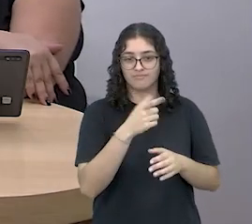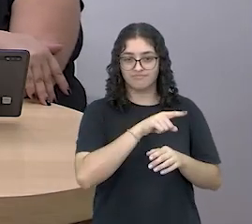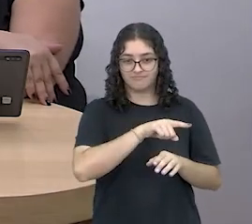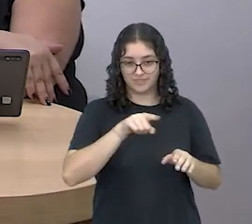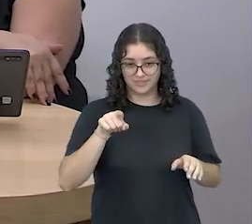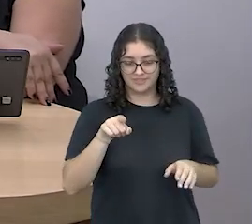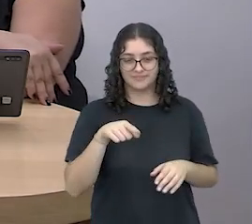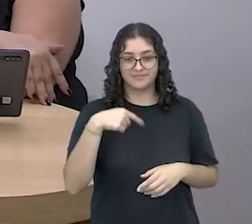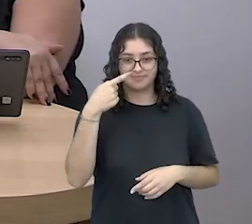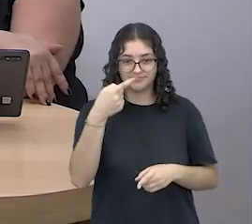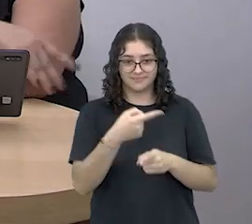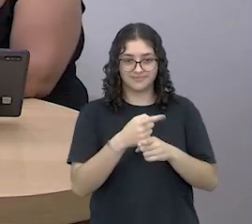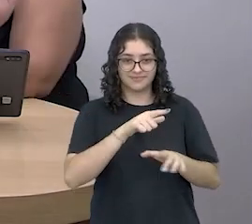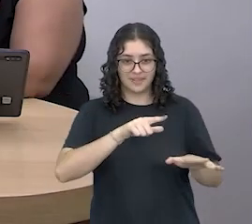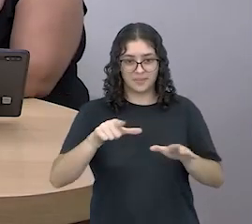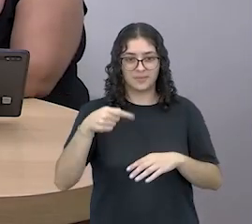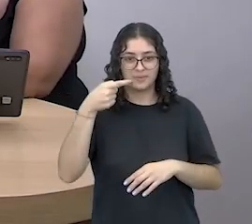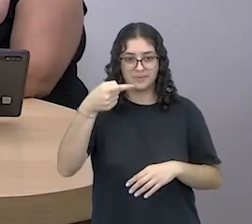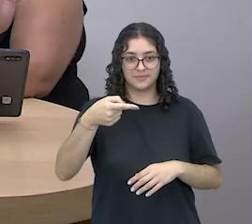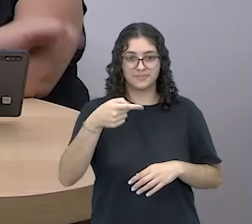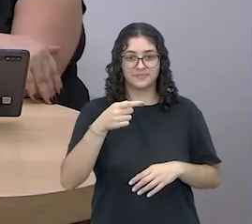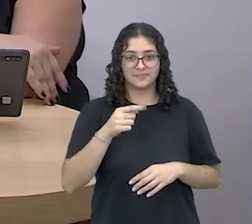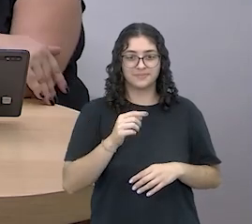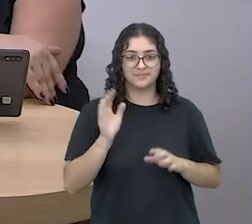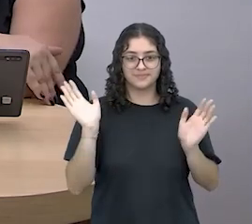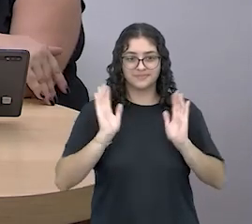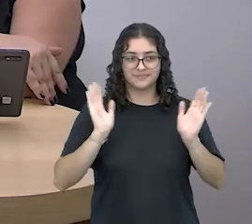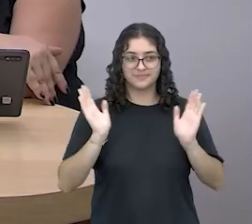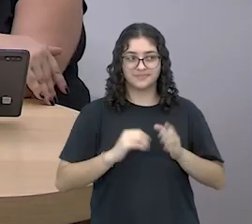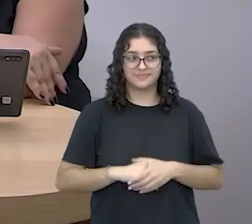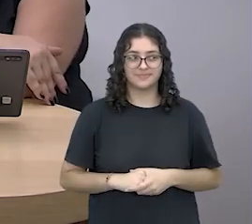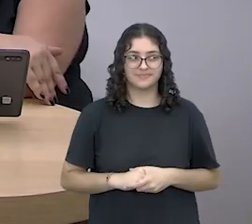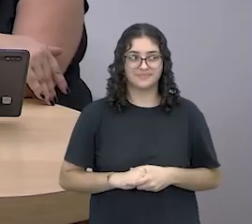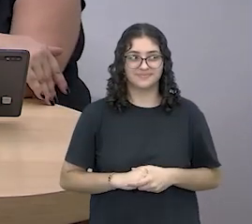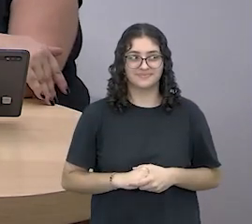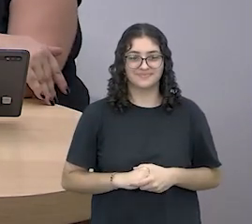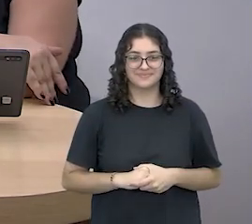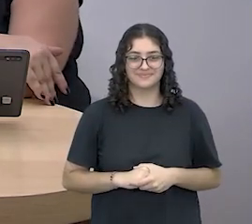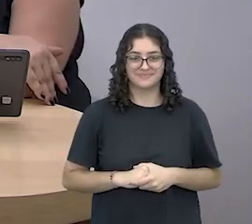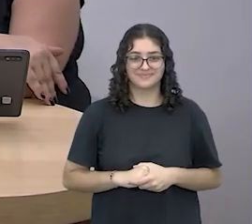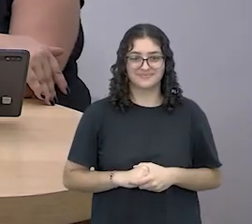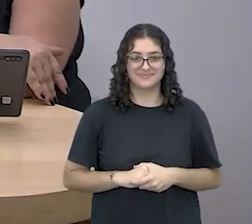para todos nós. E até semana que vem, né? See you next week. Bye, bye. Bye.